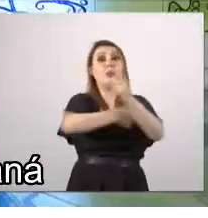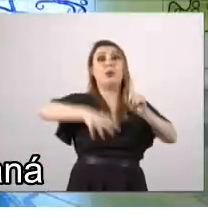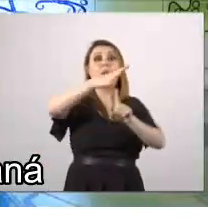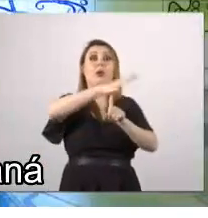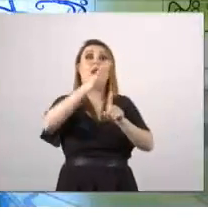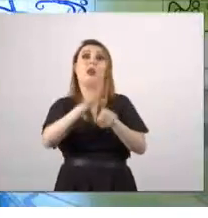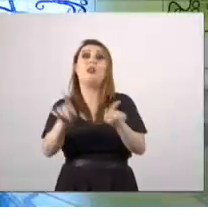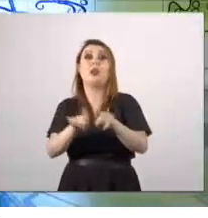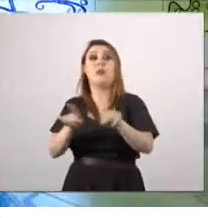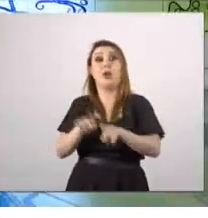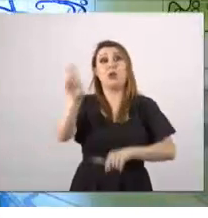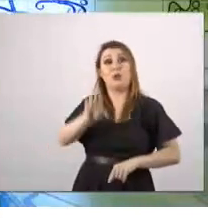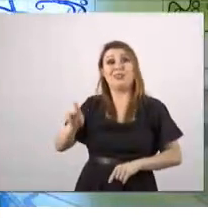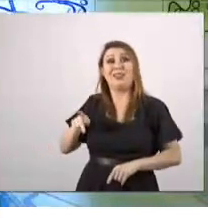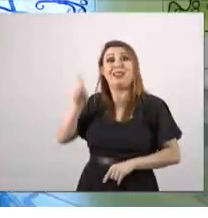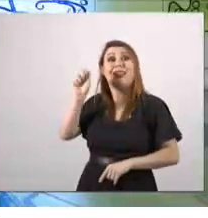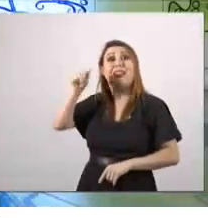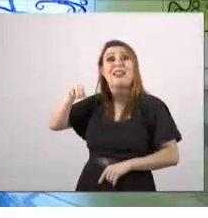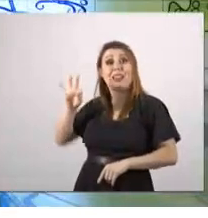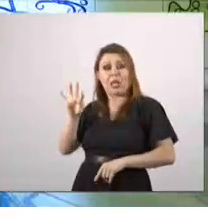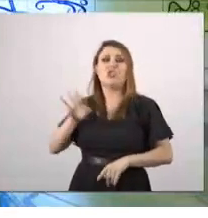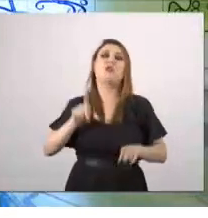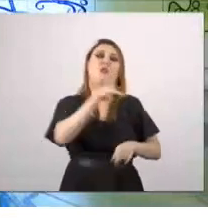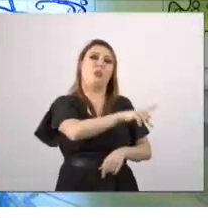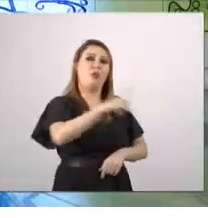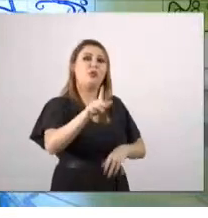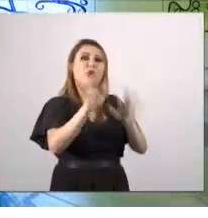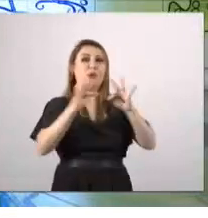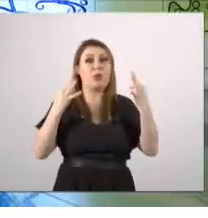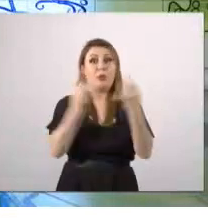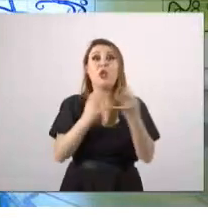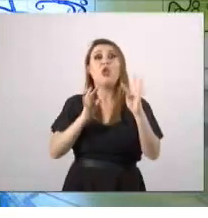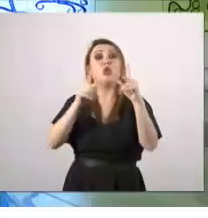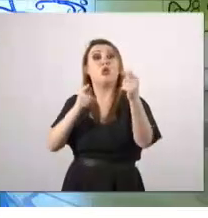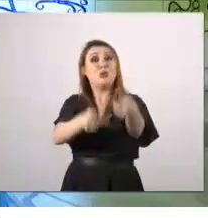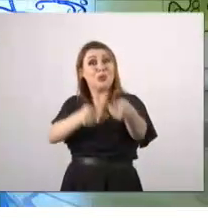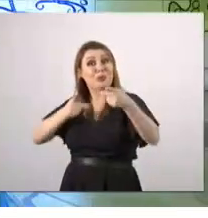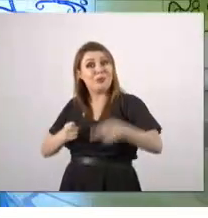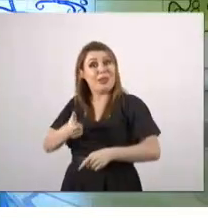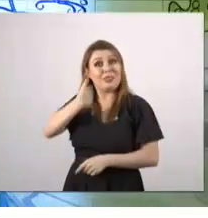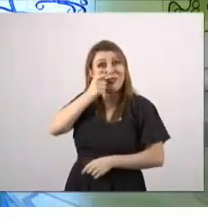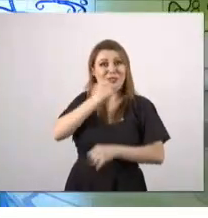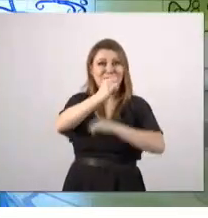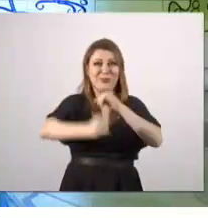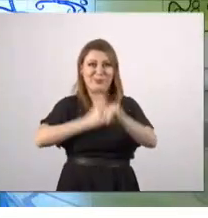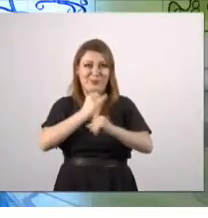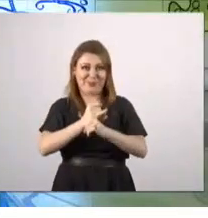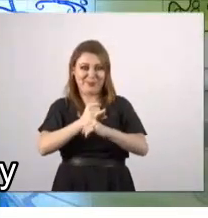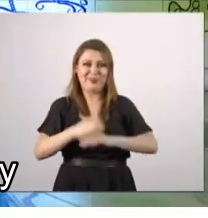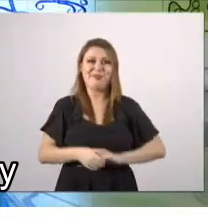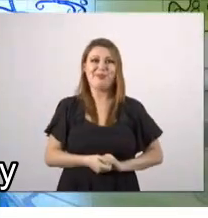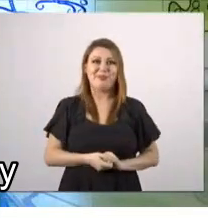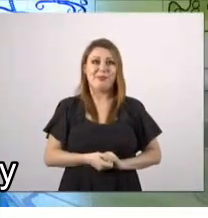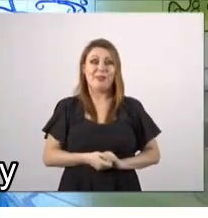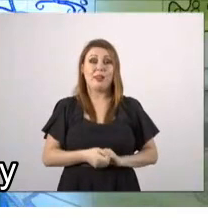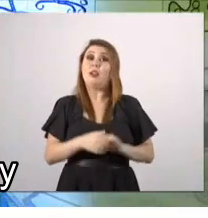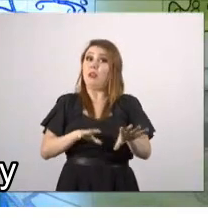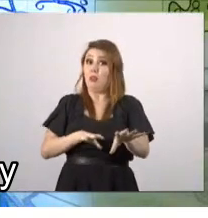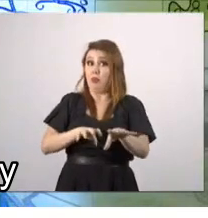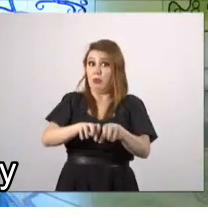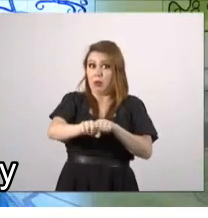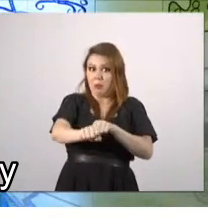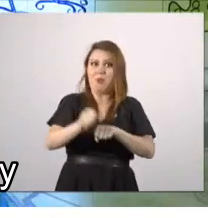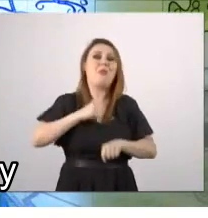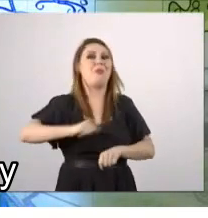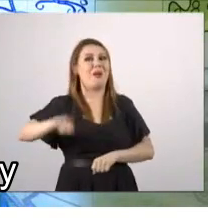State University, professores, familiares e convidados que nos assistem pela internet. Concluir o